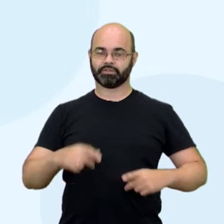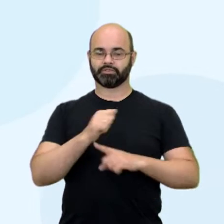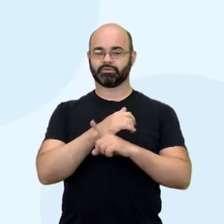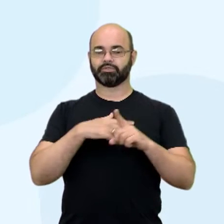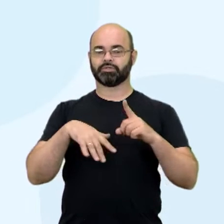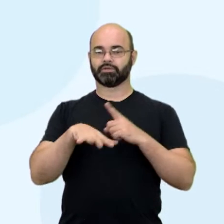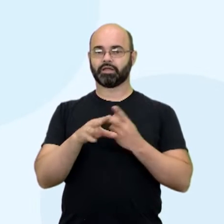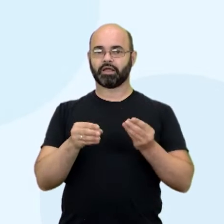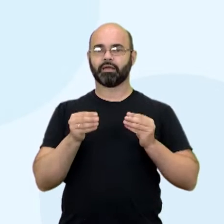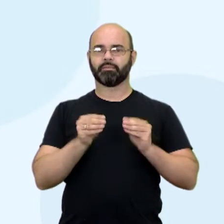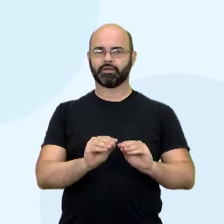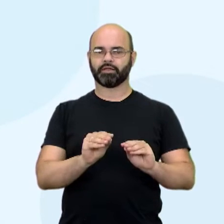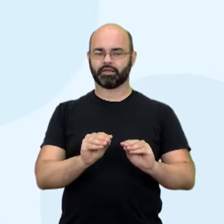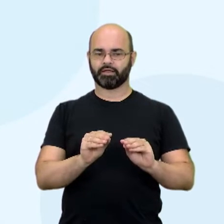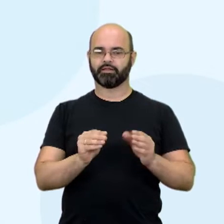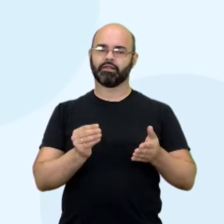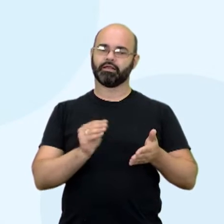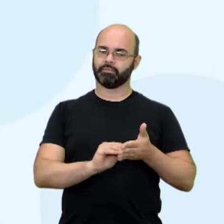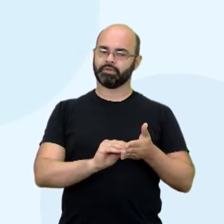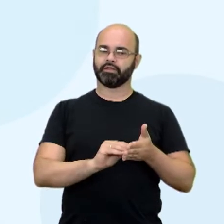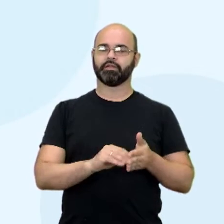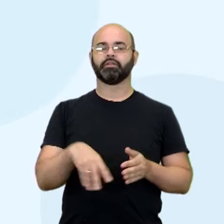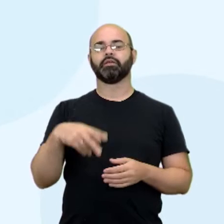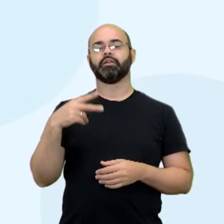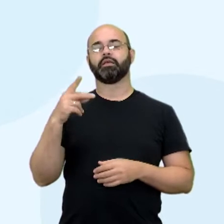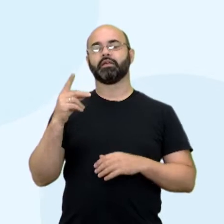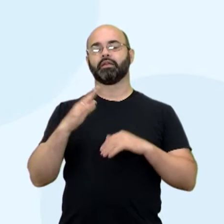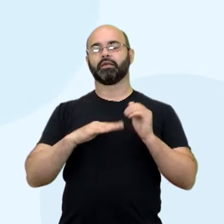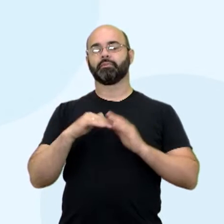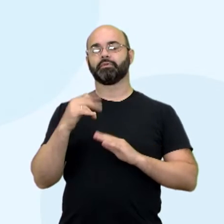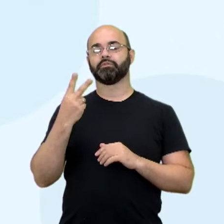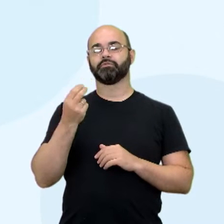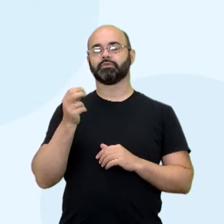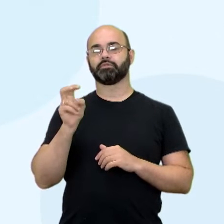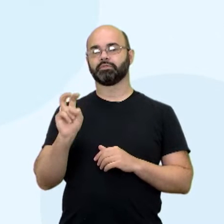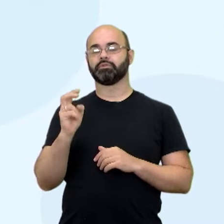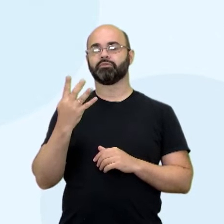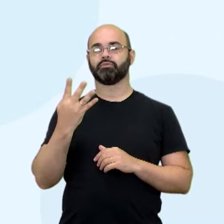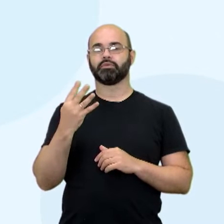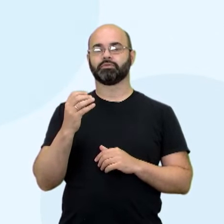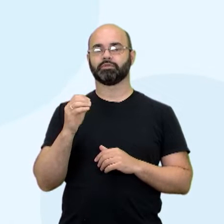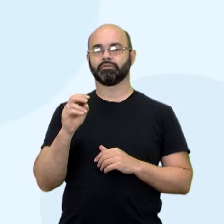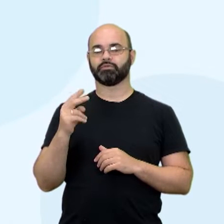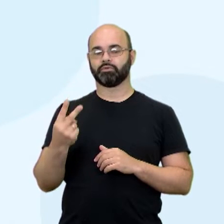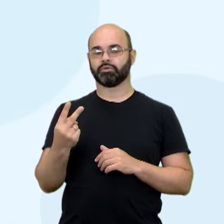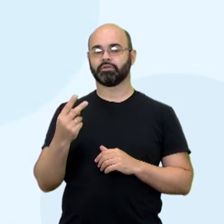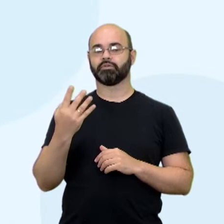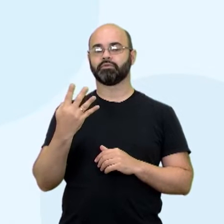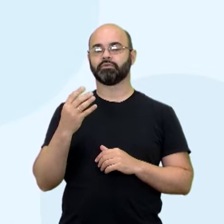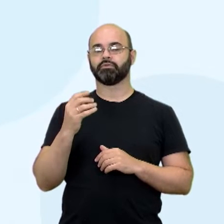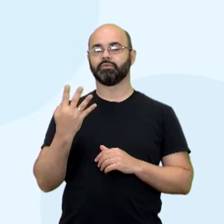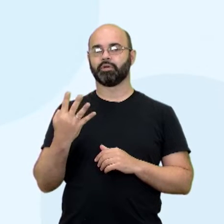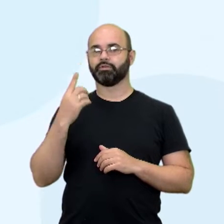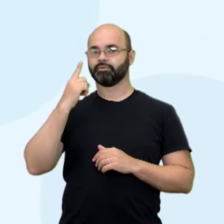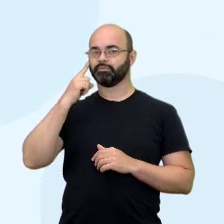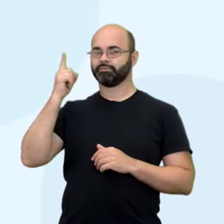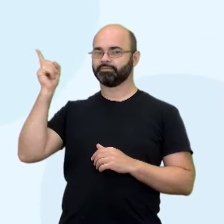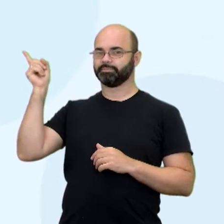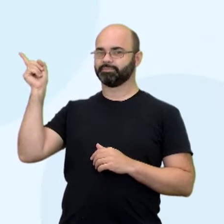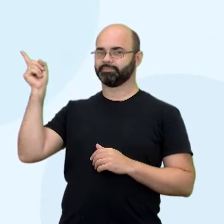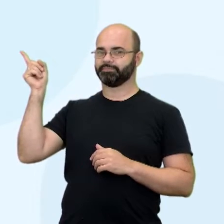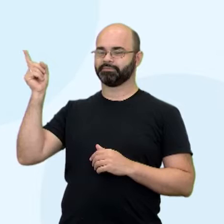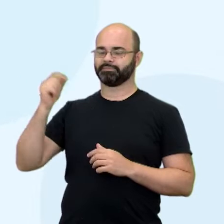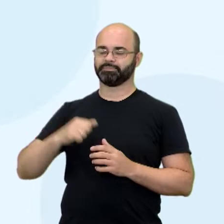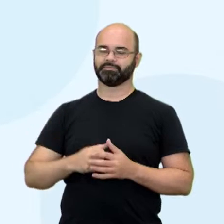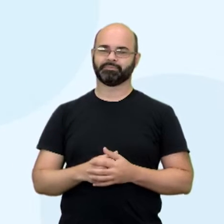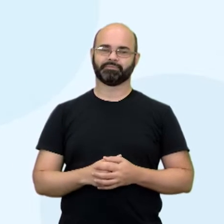habilidade 205, a habilidade 402 e a habilidade 404. E nós